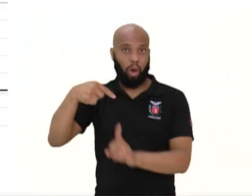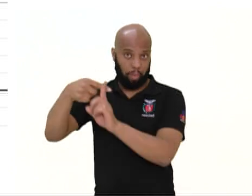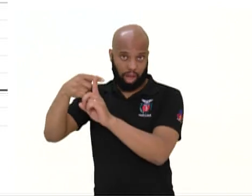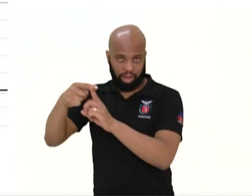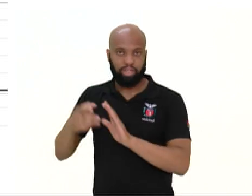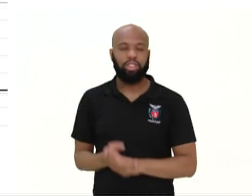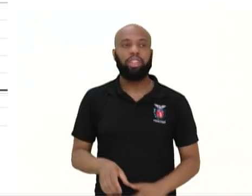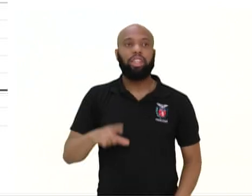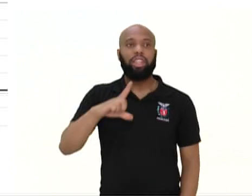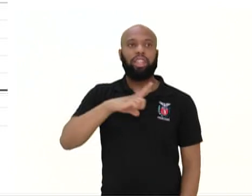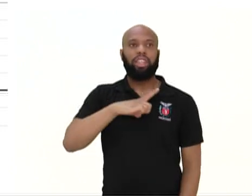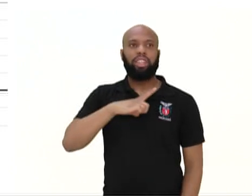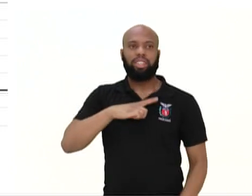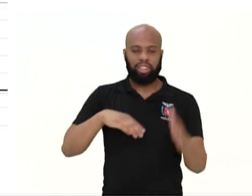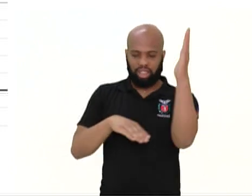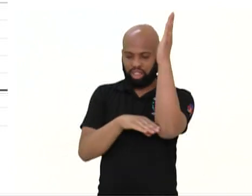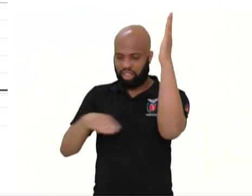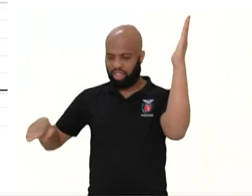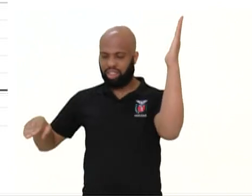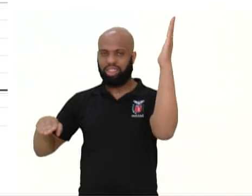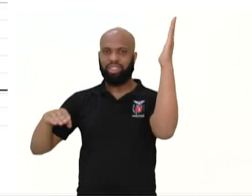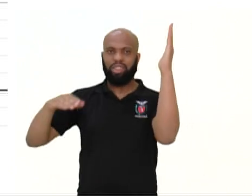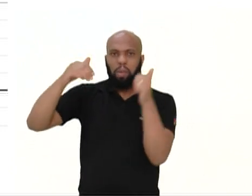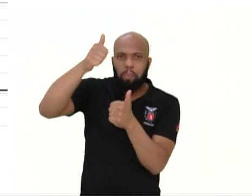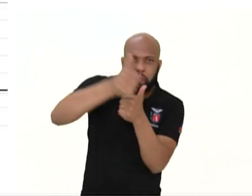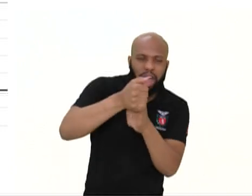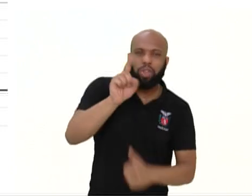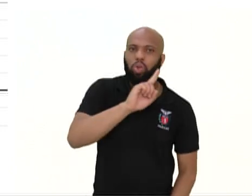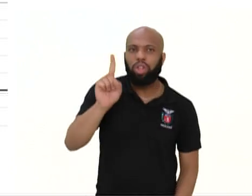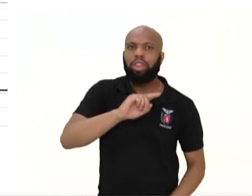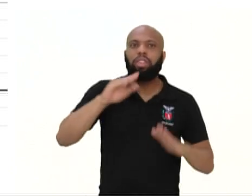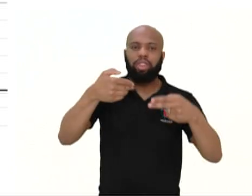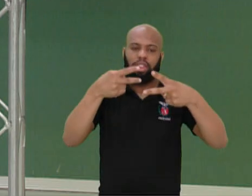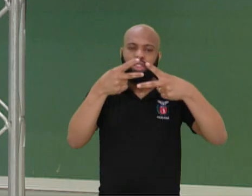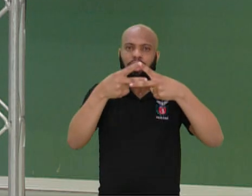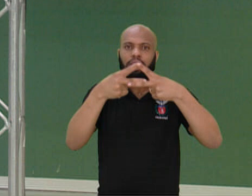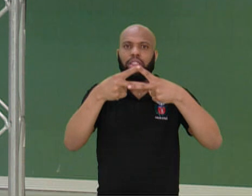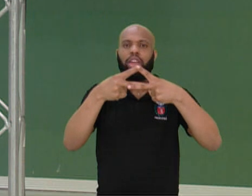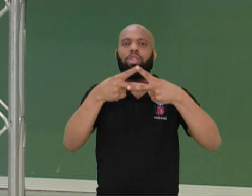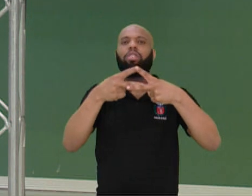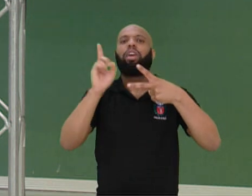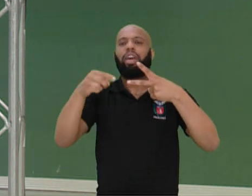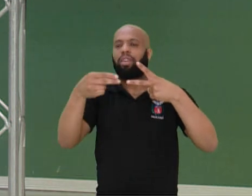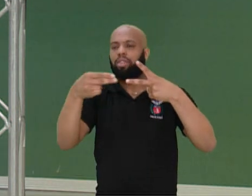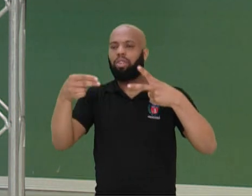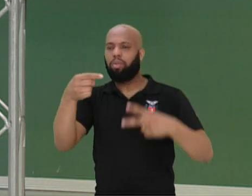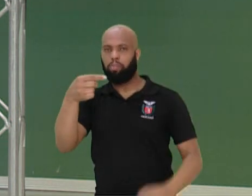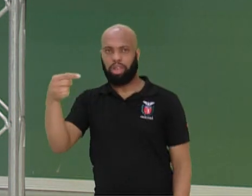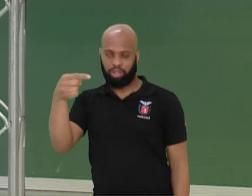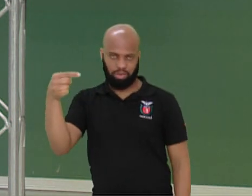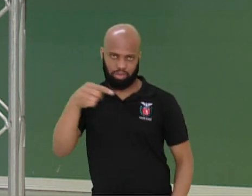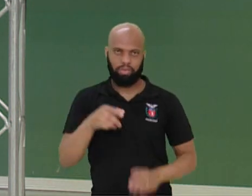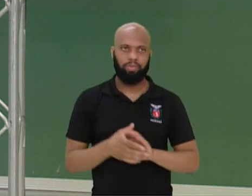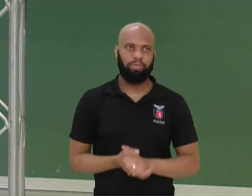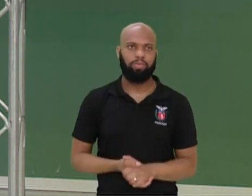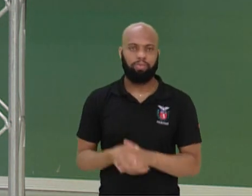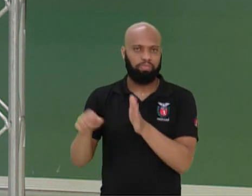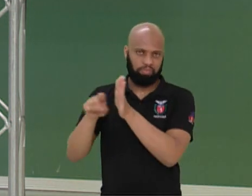E como o eixo X está aqui embaixo, o gráfico nem chega perto dele, o delta tem que ser negativo.